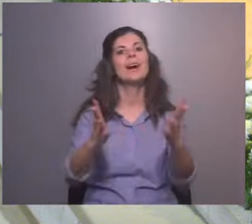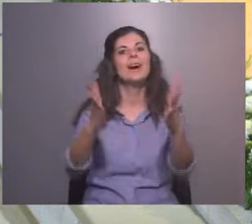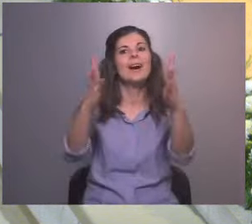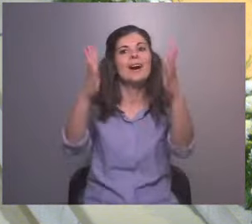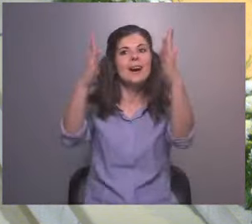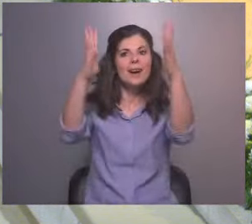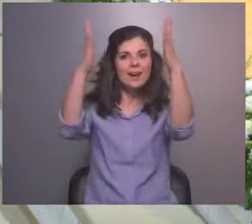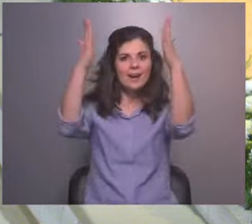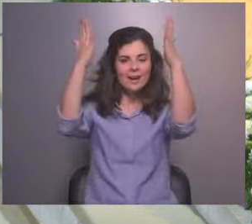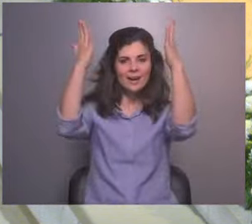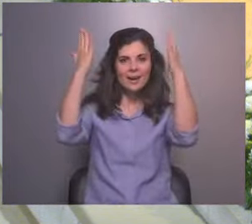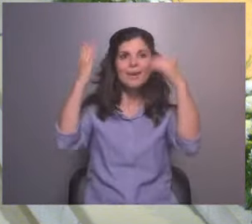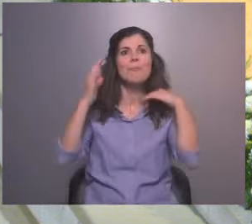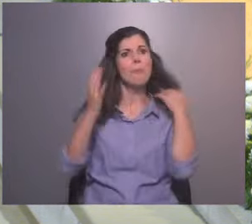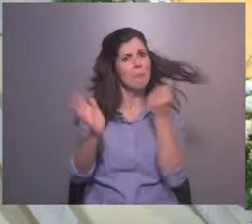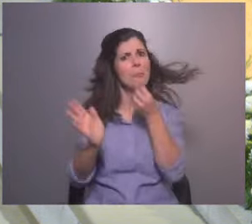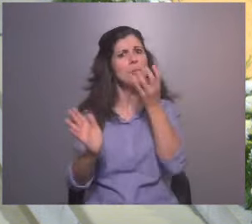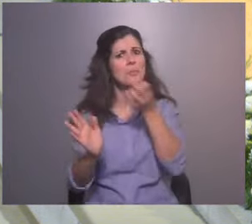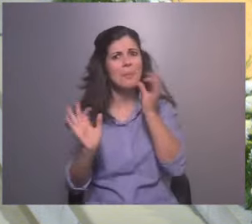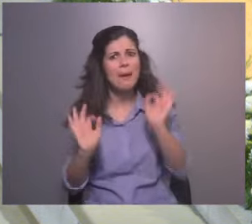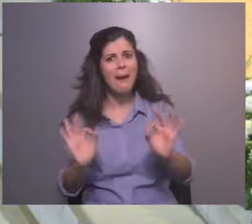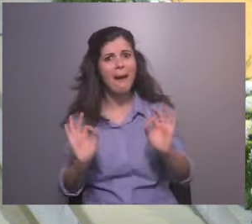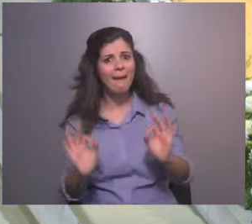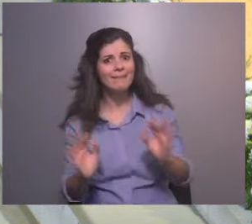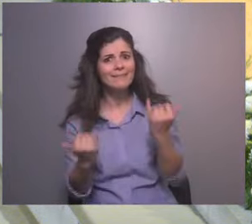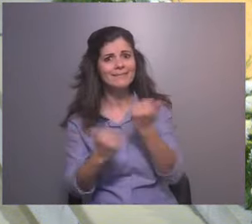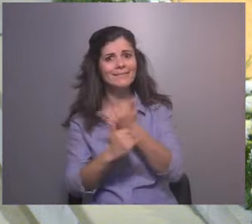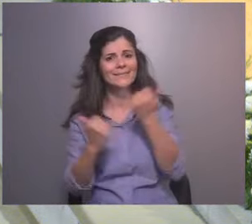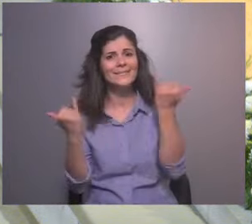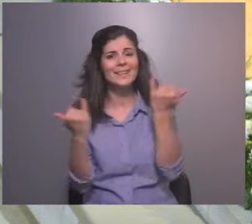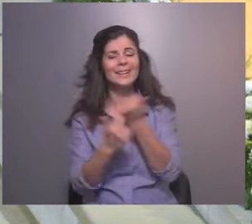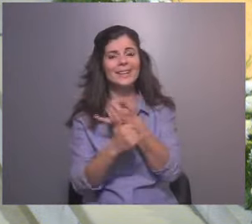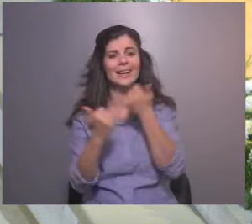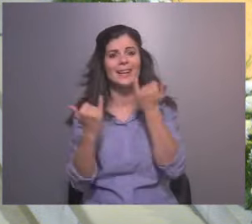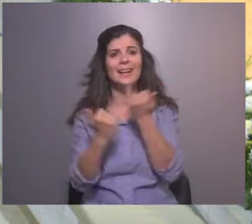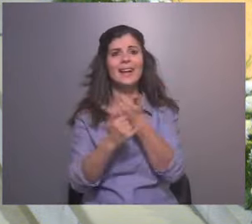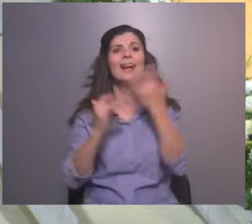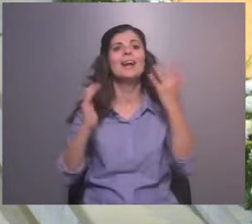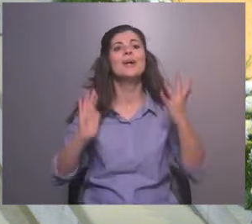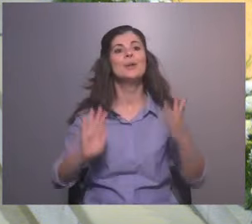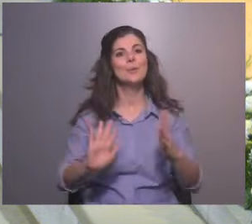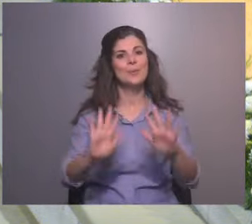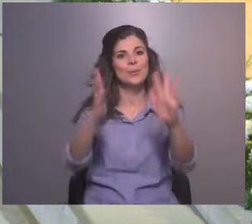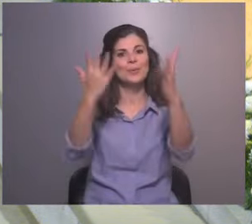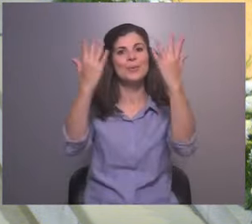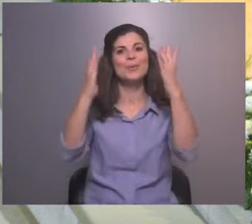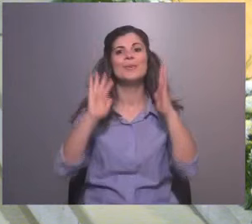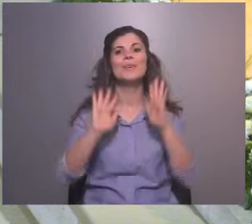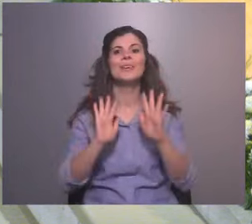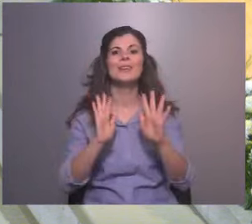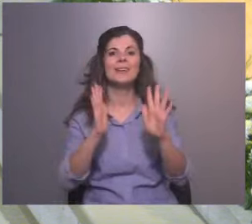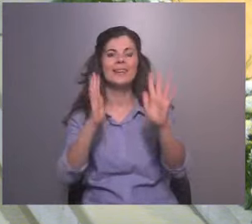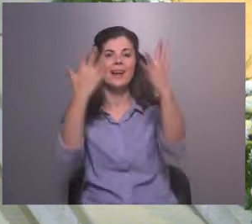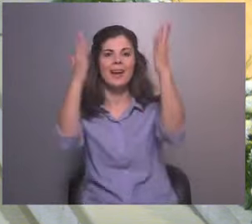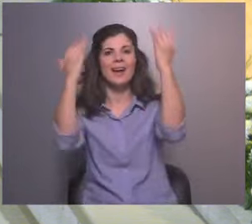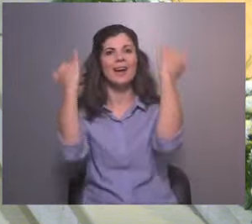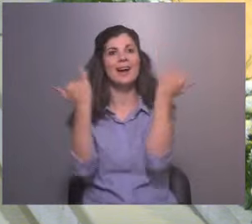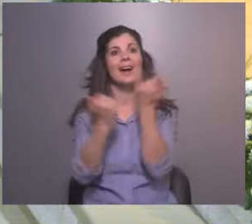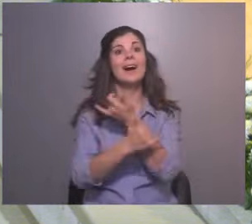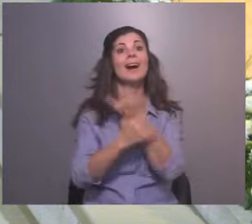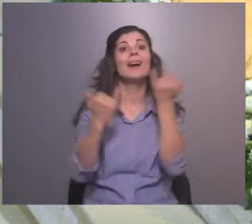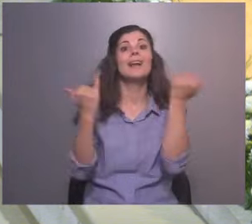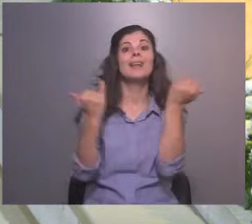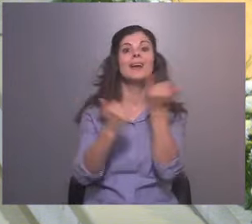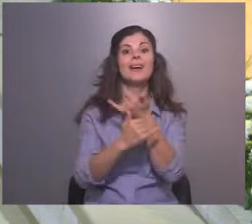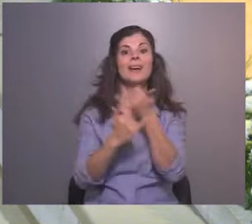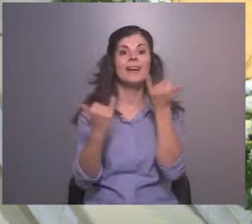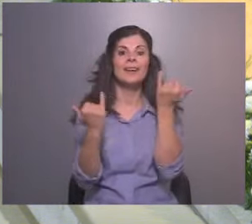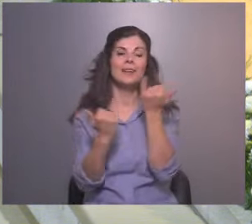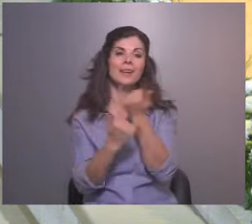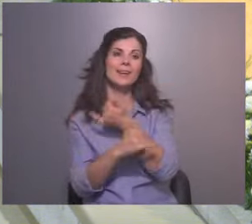Tudo bem? Já se ouve? Mas ainda de forma muito tímida. Vamos cantar mais forte. Cantamos.